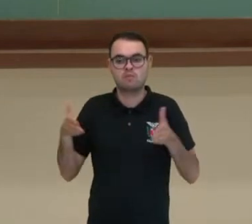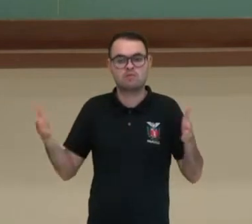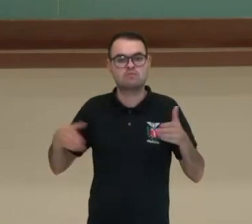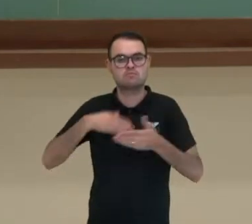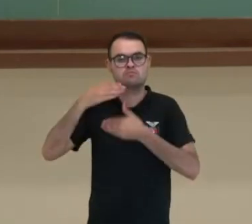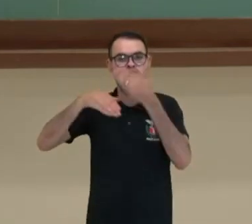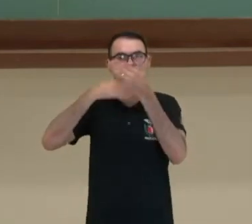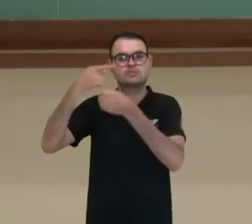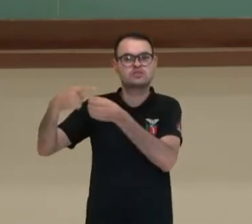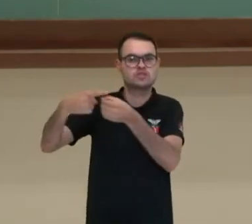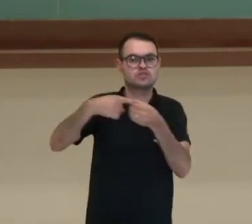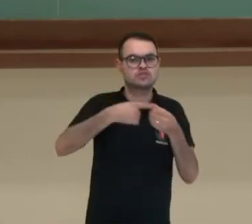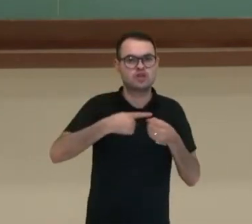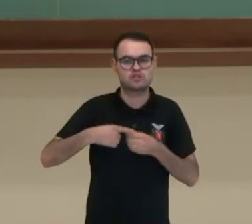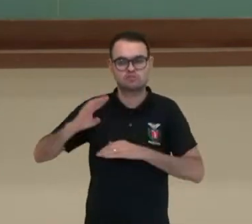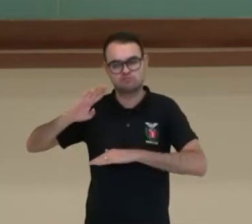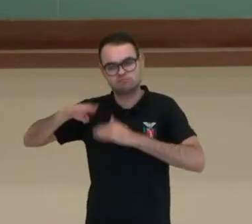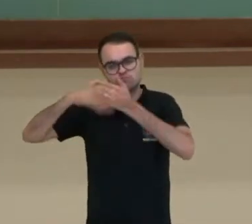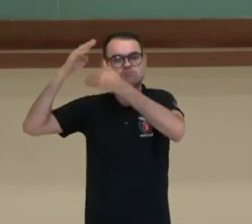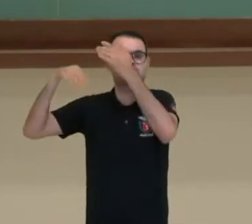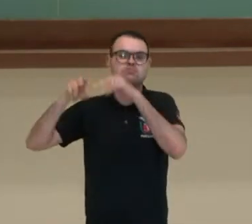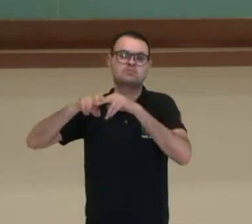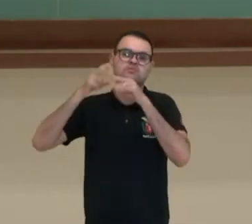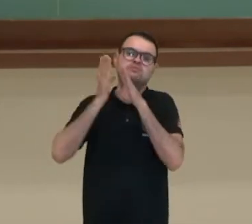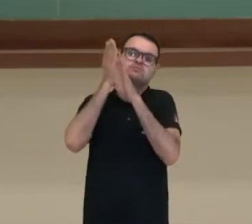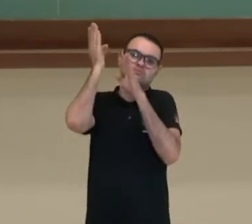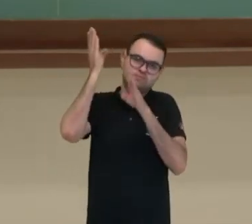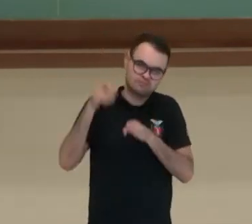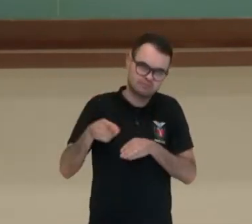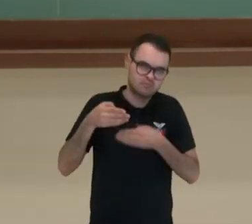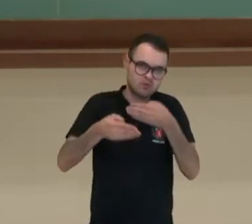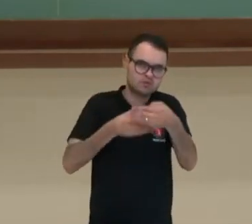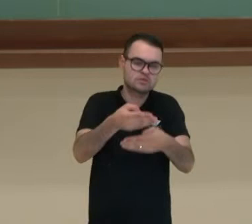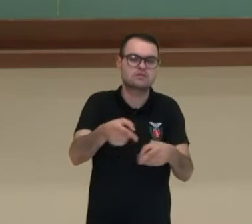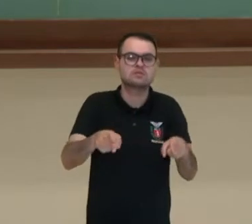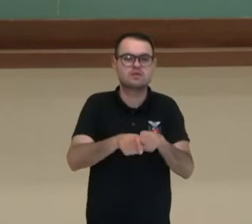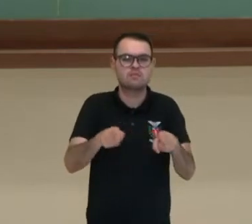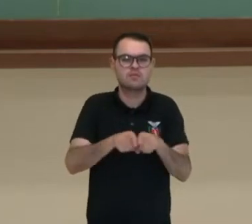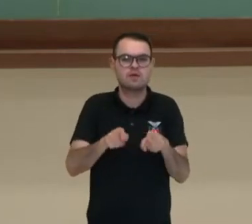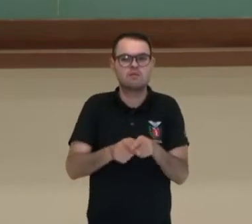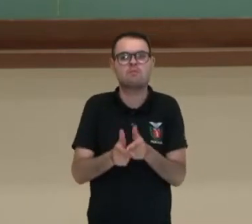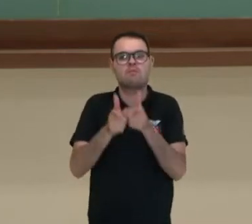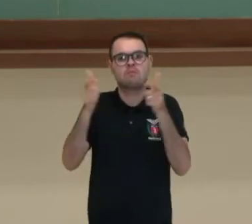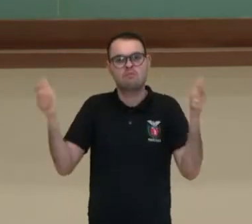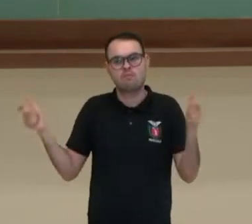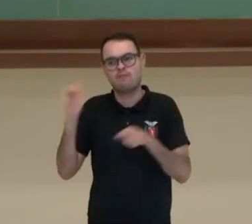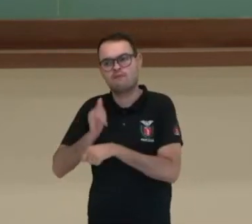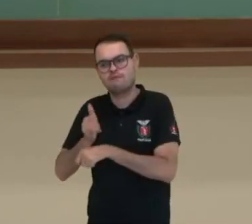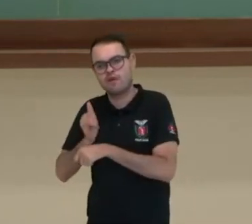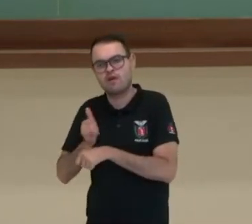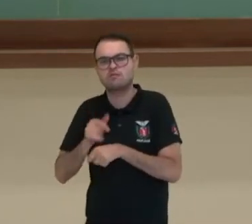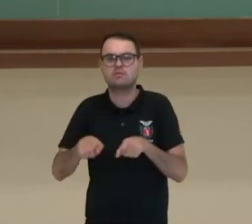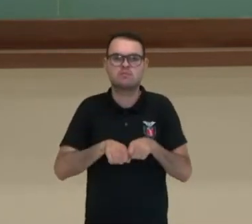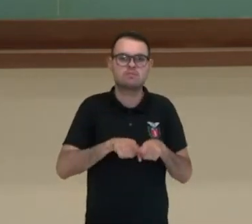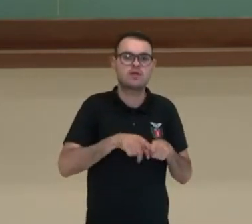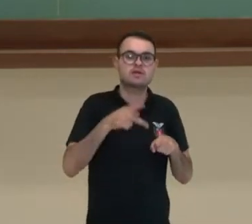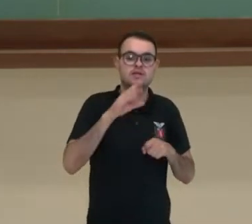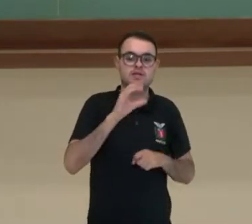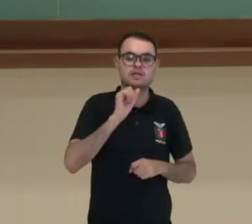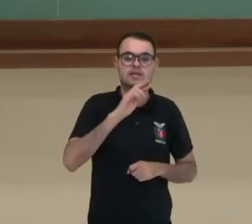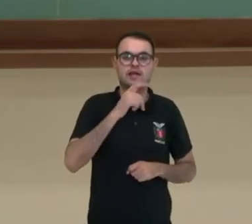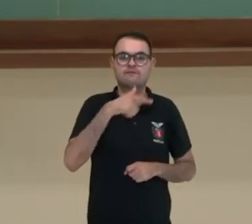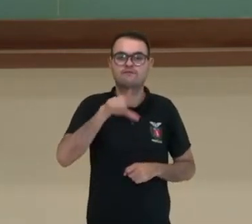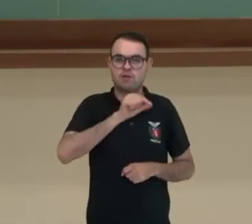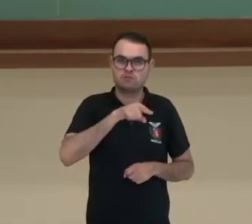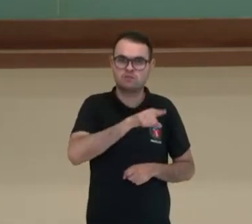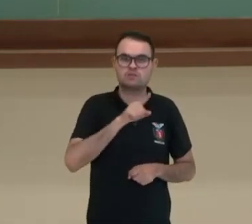das cidades, graças a esse processo. E também a abundância de ferro e carvão mineral, que eram matérias-primas